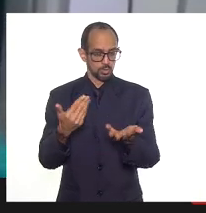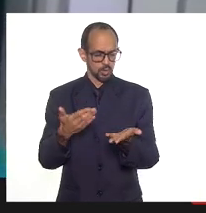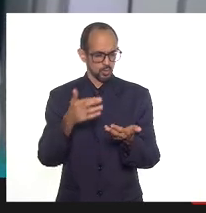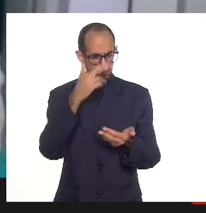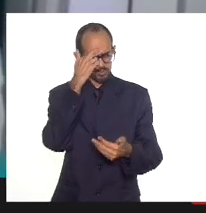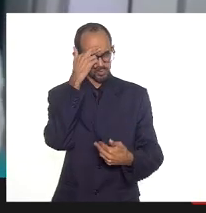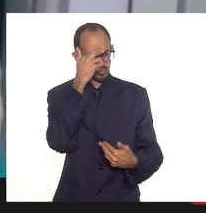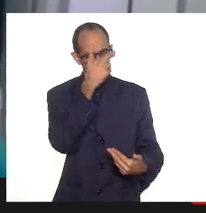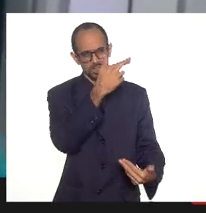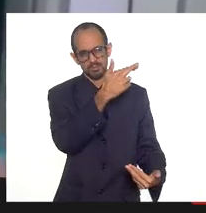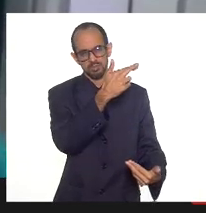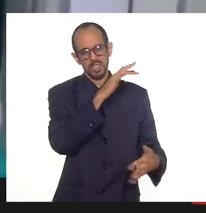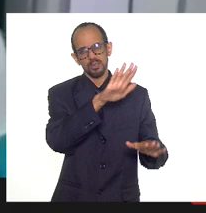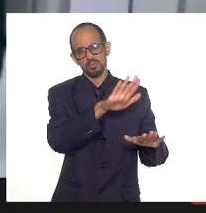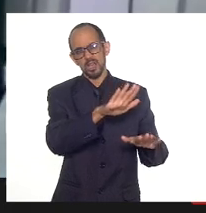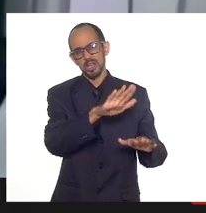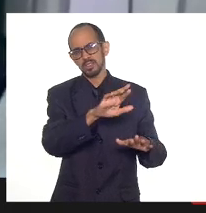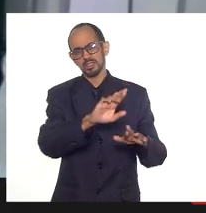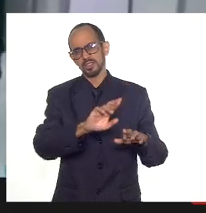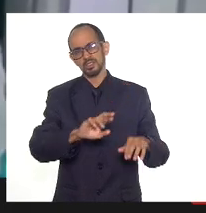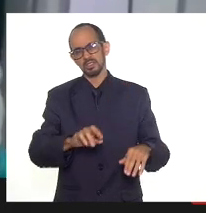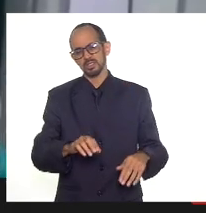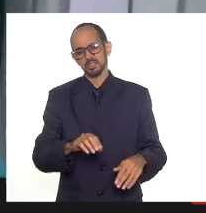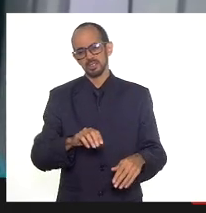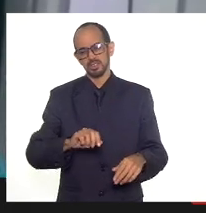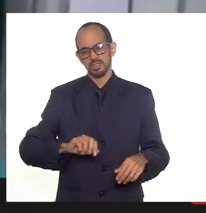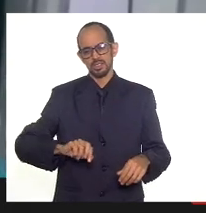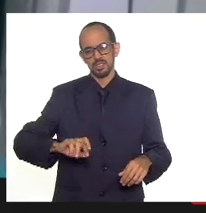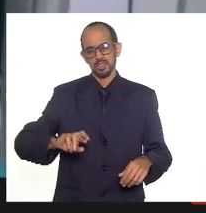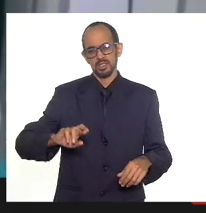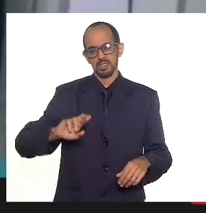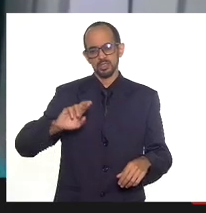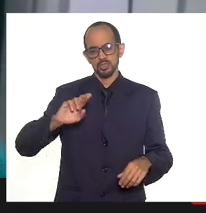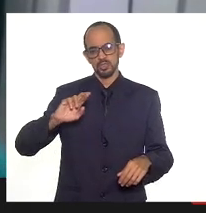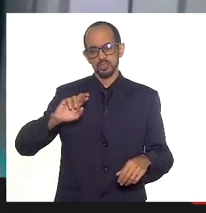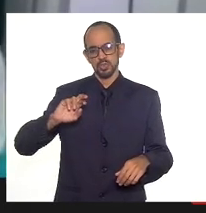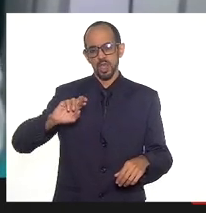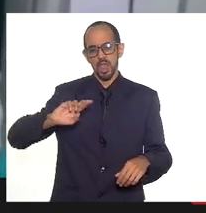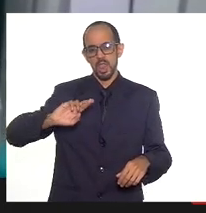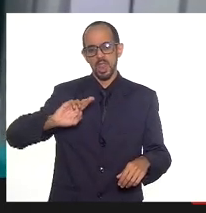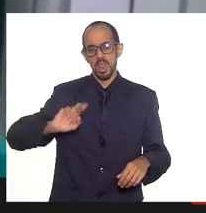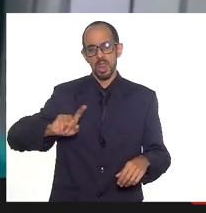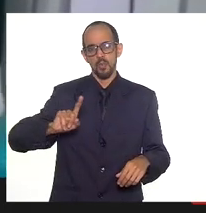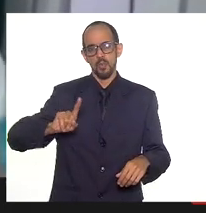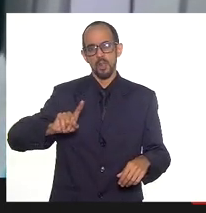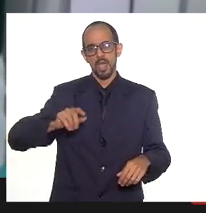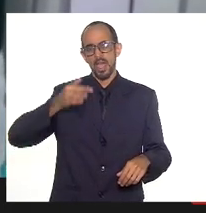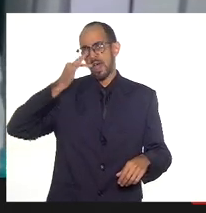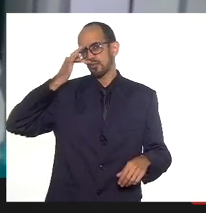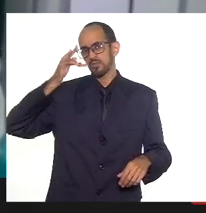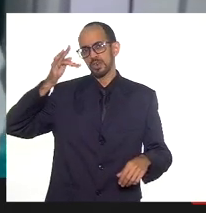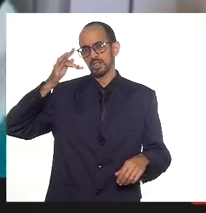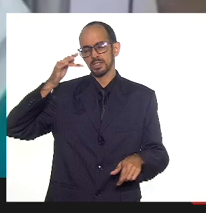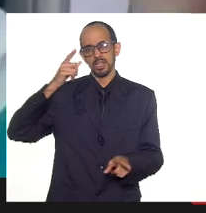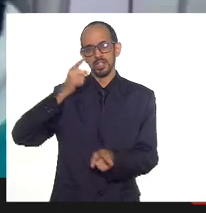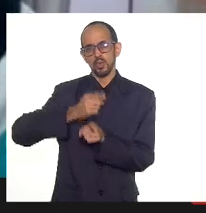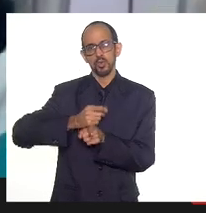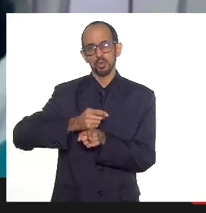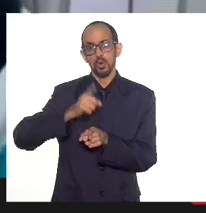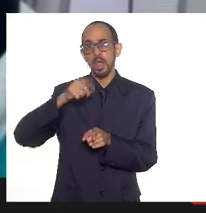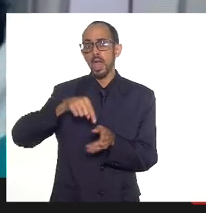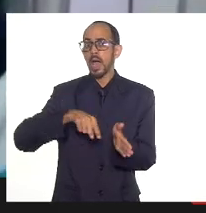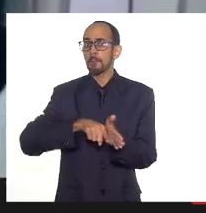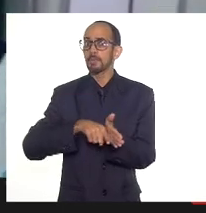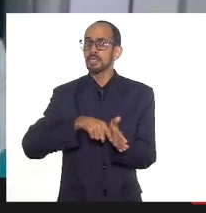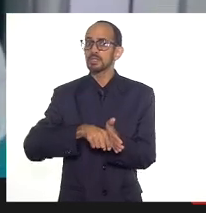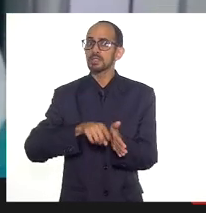assim, não foi esse Teitório que descobriu o pré-sal no Brasil, não foi a Total francesa, não foi a British Petroleum, foi a pesquisa e a